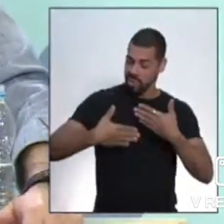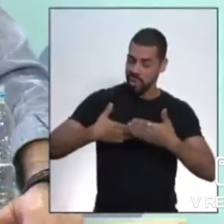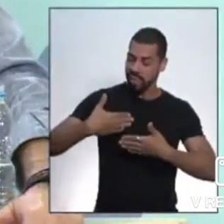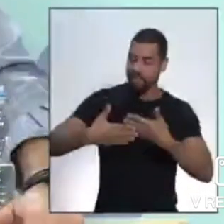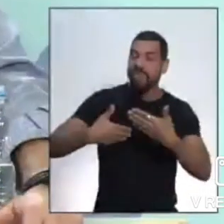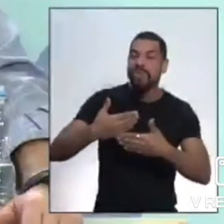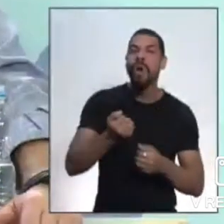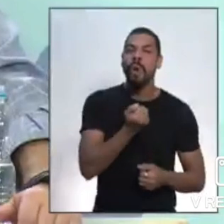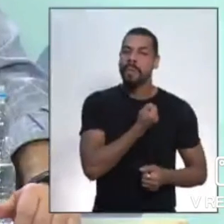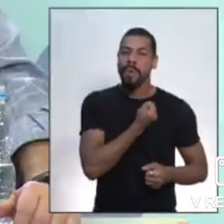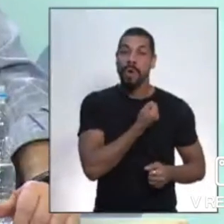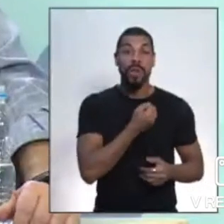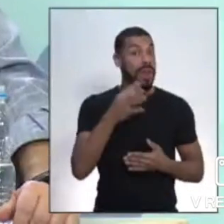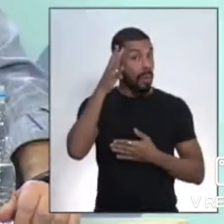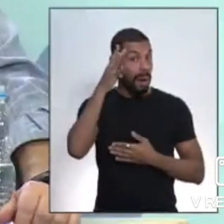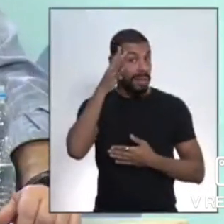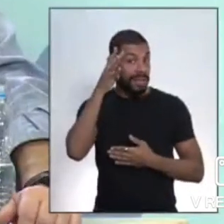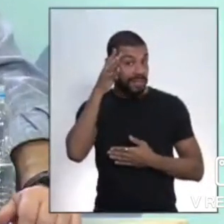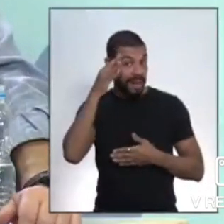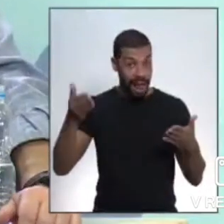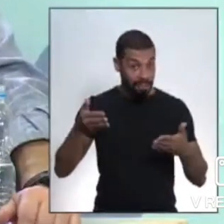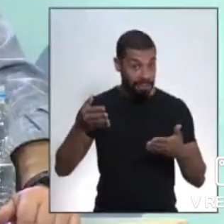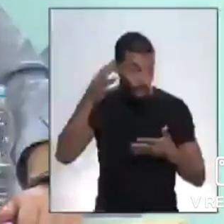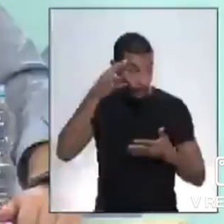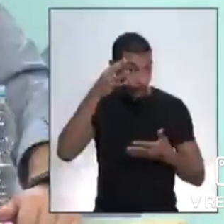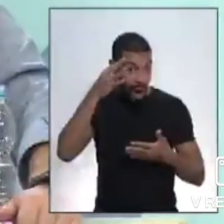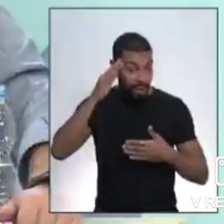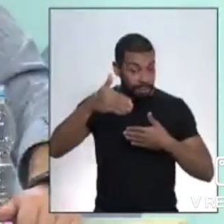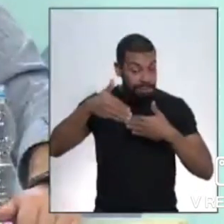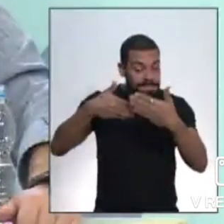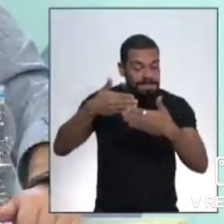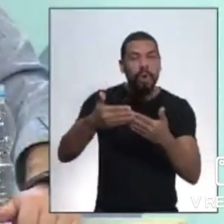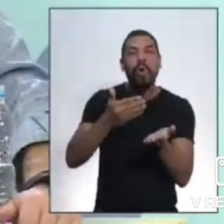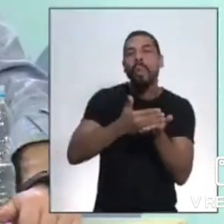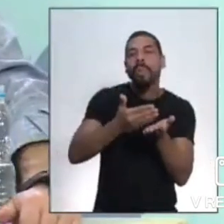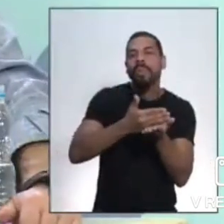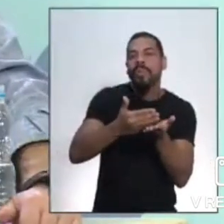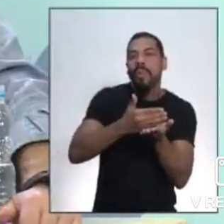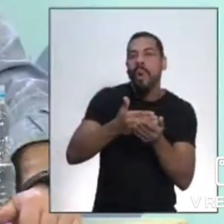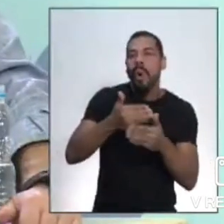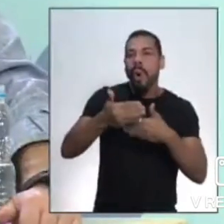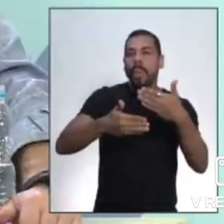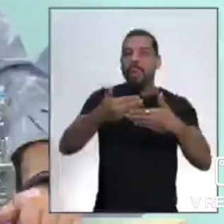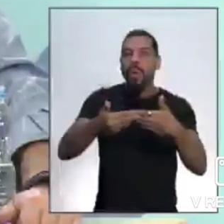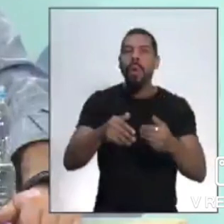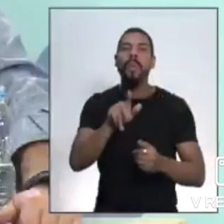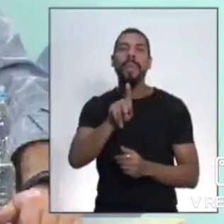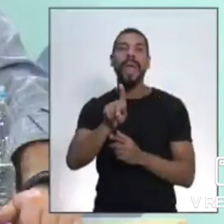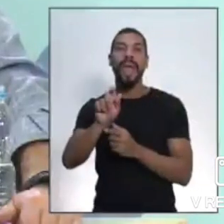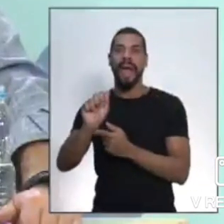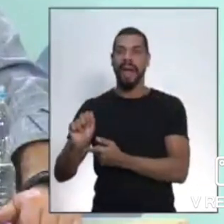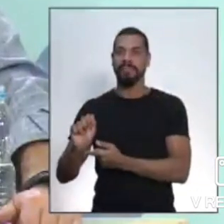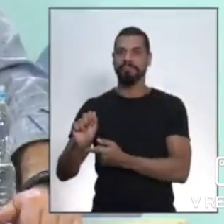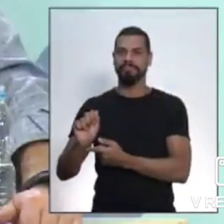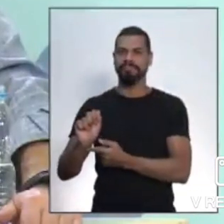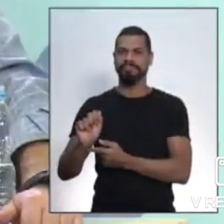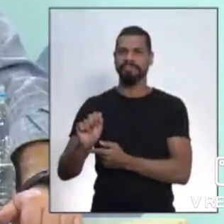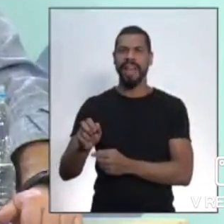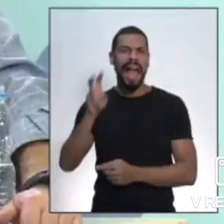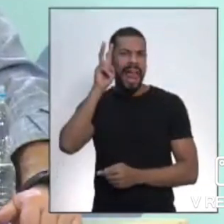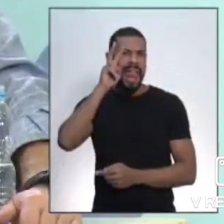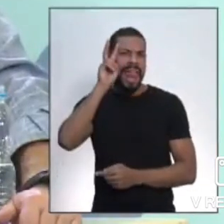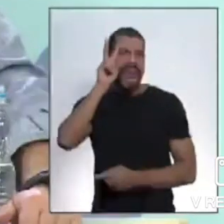sequência e quarta-feira nós vamos começar com a progressão aritmética, PA, né? Aproveitem,